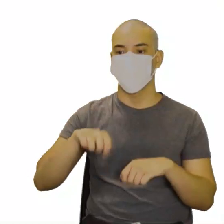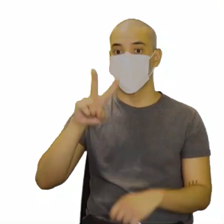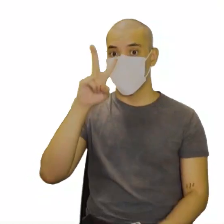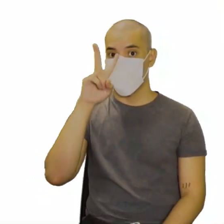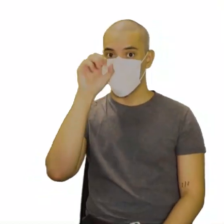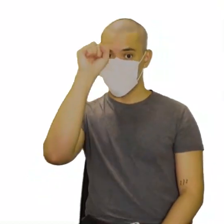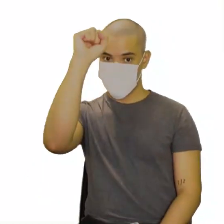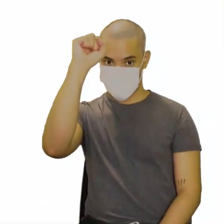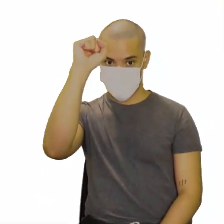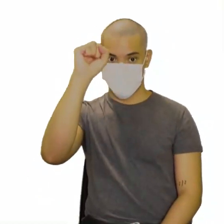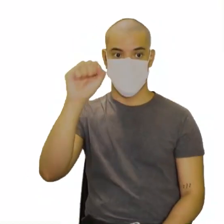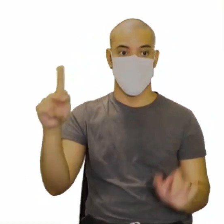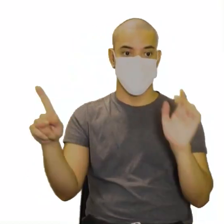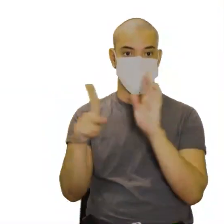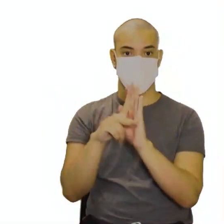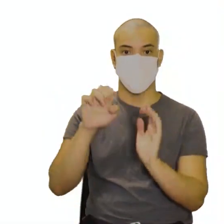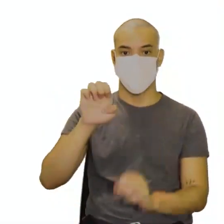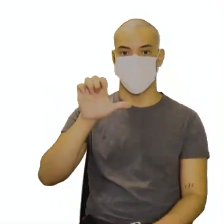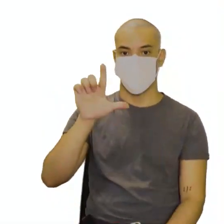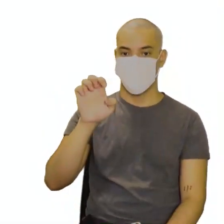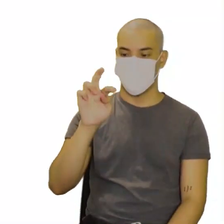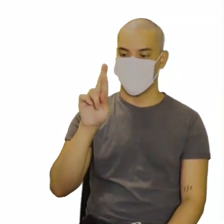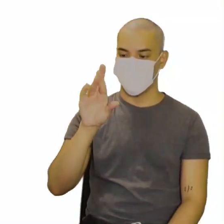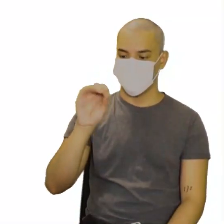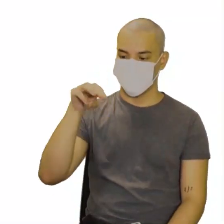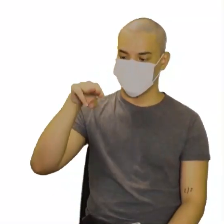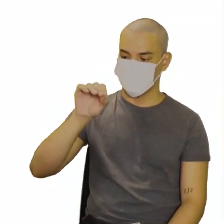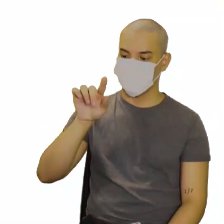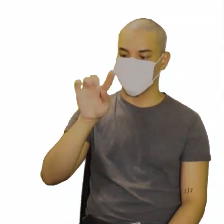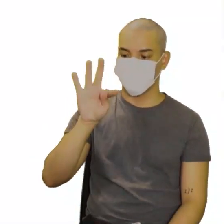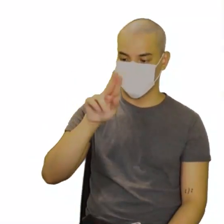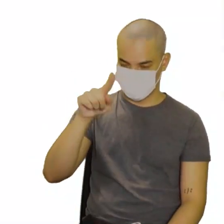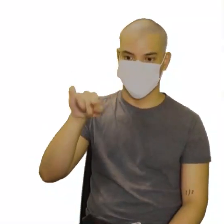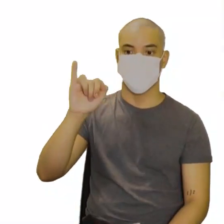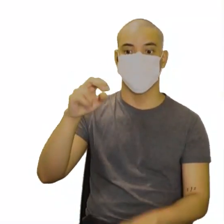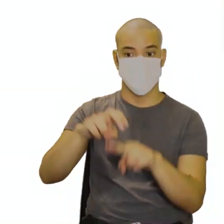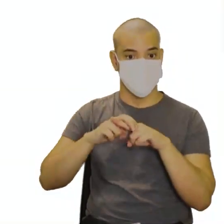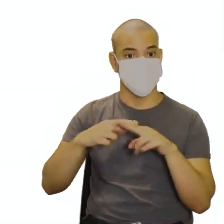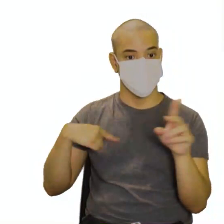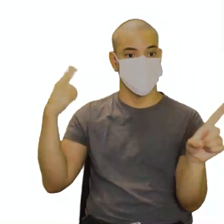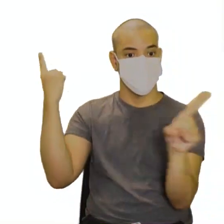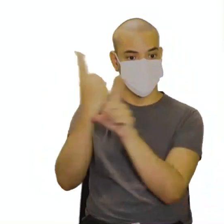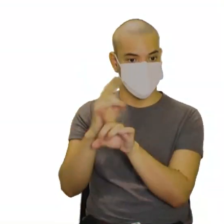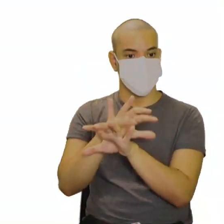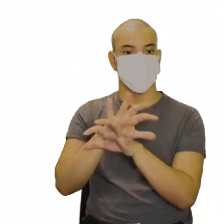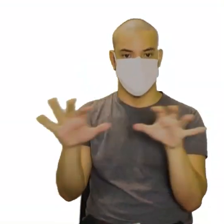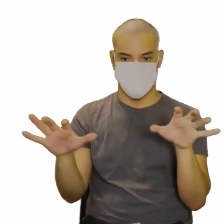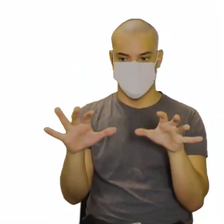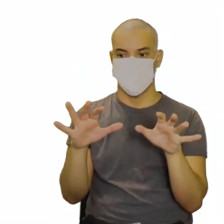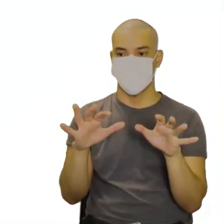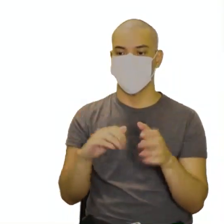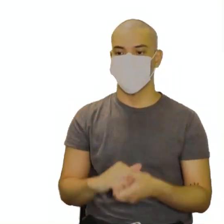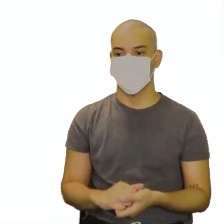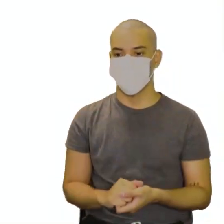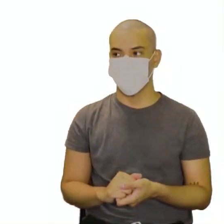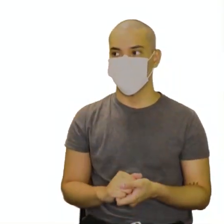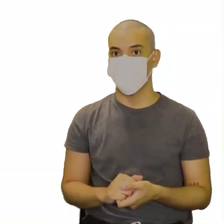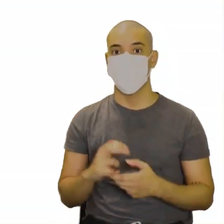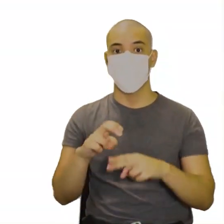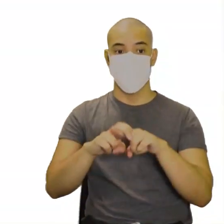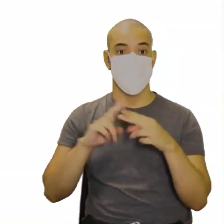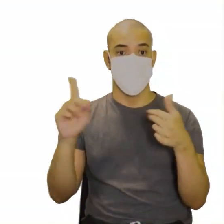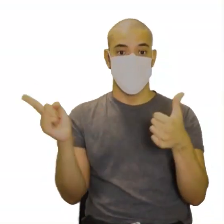força eletromotriz, ok? Então, é isso que nós vamos fazer aqui para encontrar a nossa corrente. Vamos